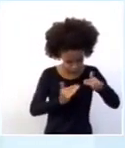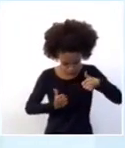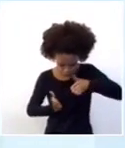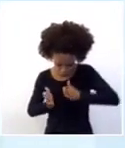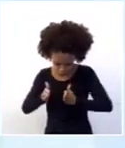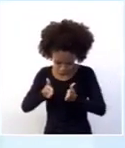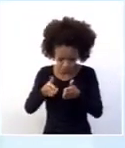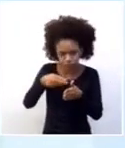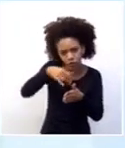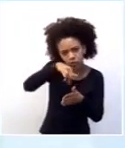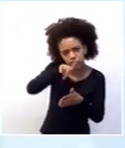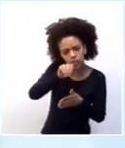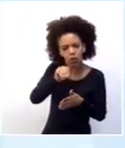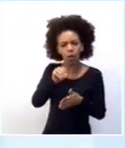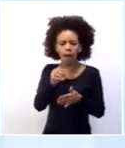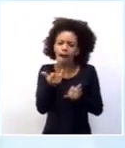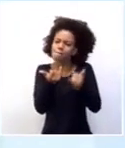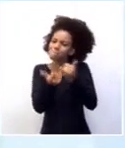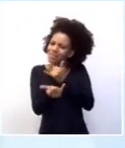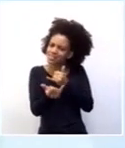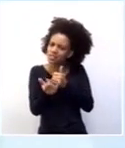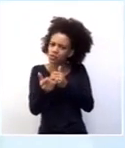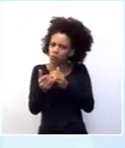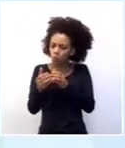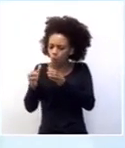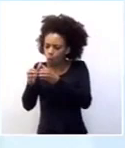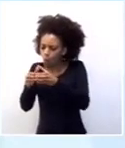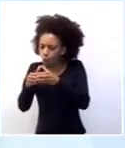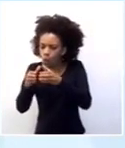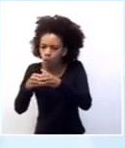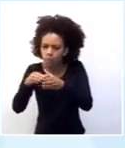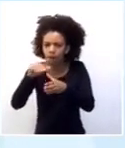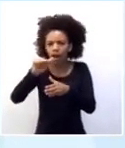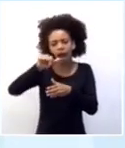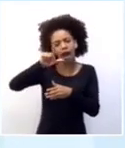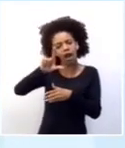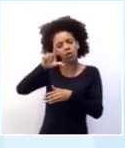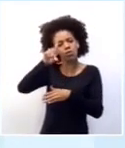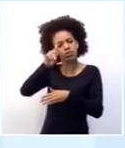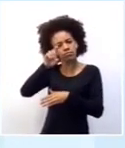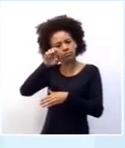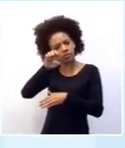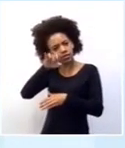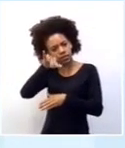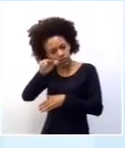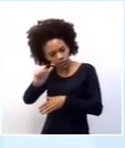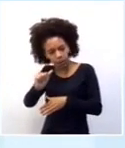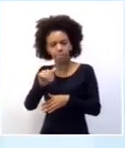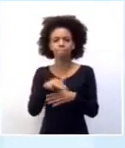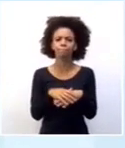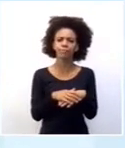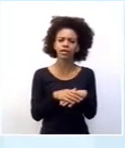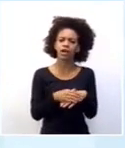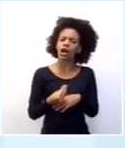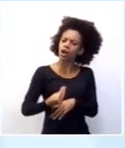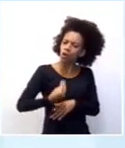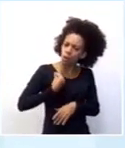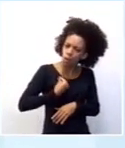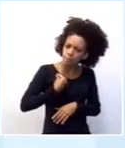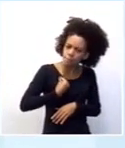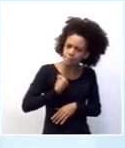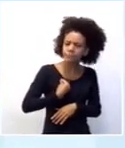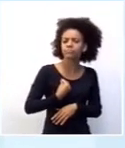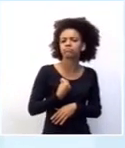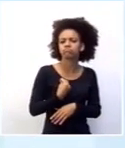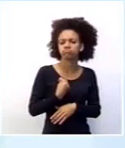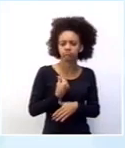parecidas com aldeias, normalmente de uma forma mais familiar, né? Grupos familiares, e eles passam a viver nas margens